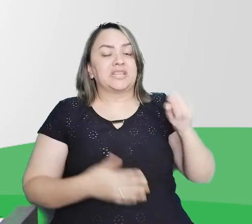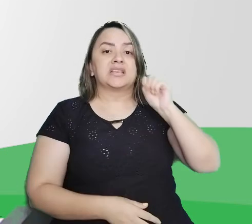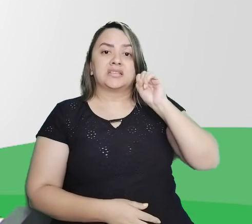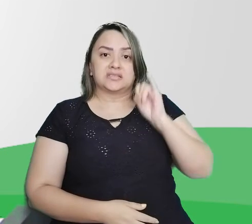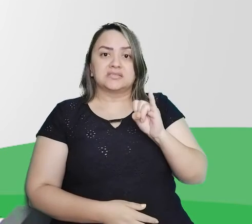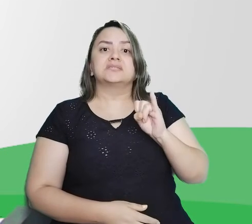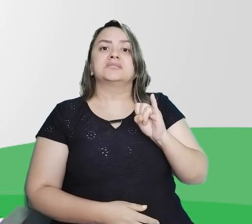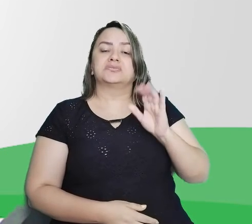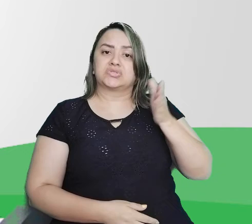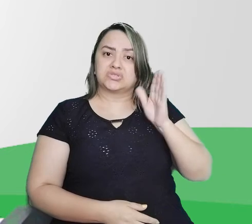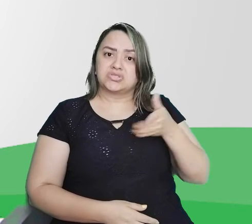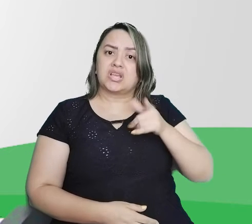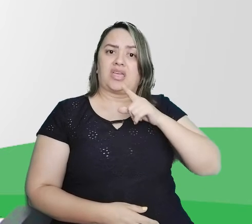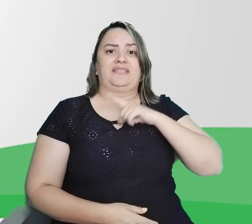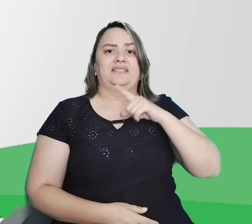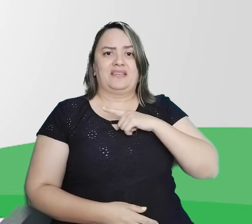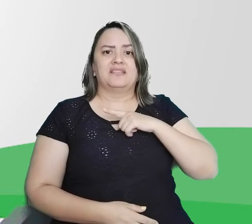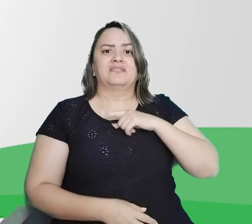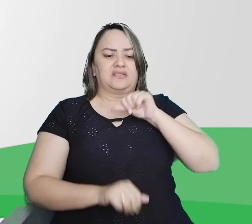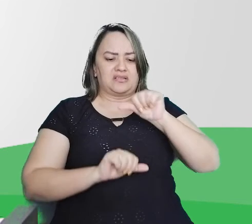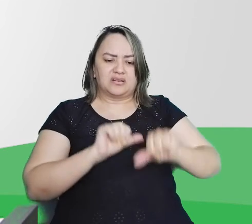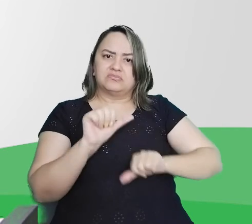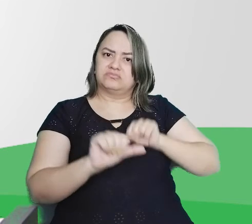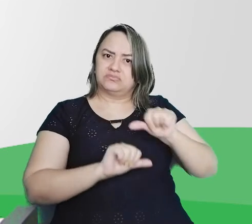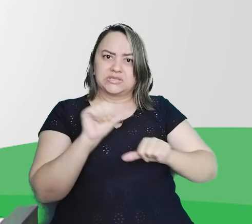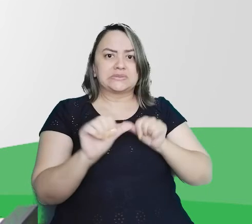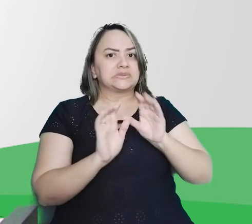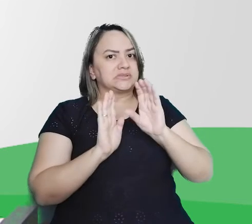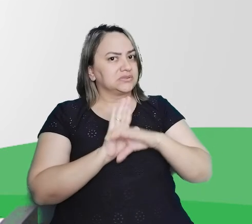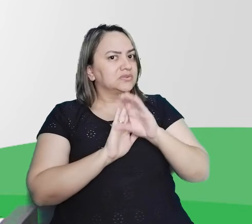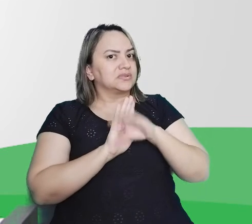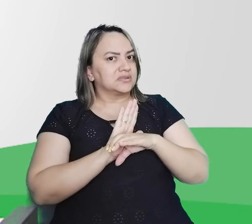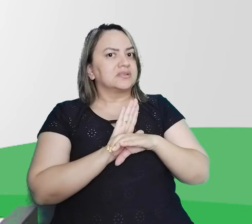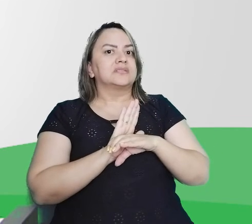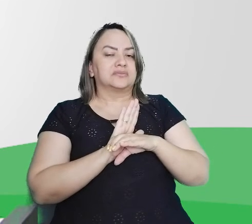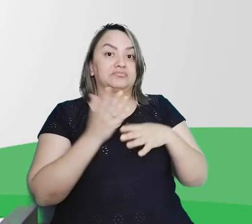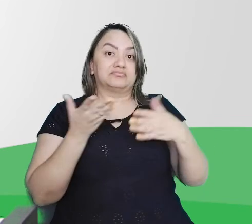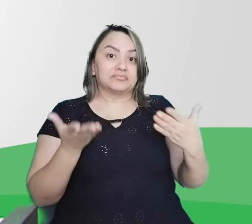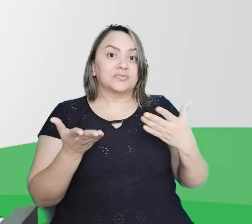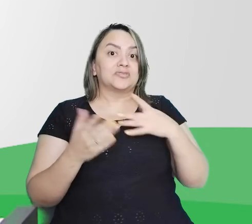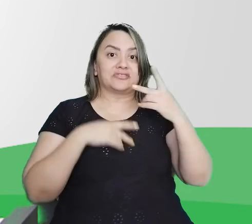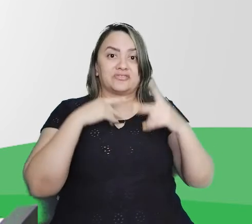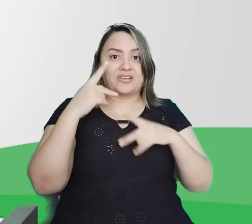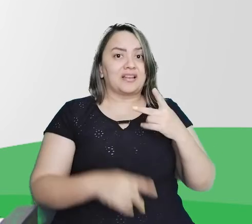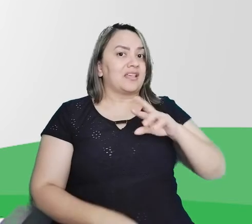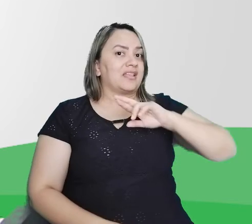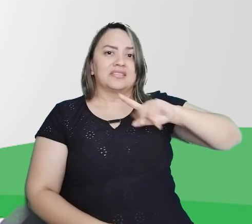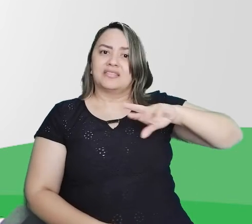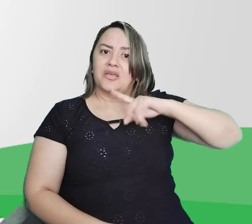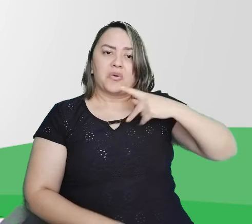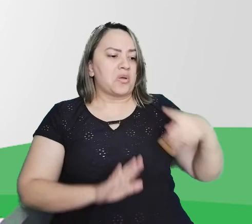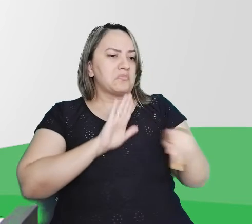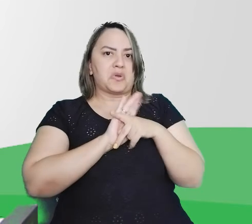que ele não está na biologia dos corpos de homens e mulheres, mas estão nas relações sociais.